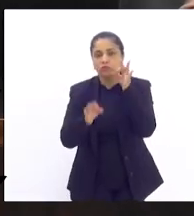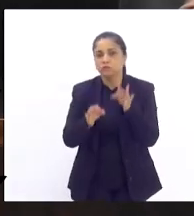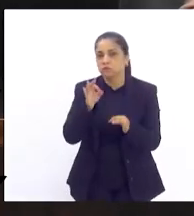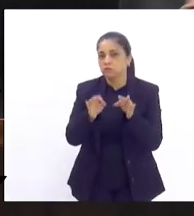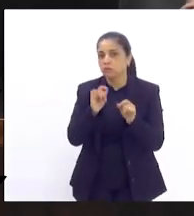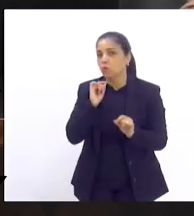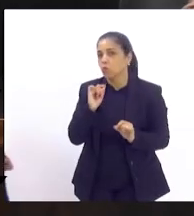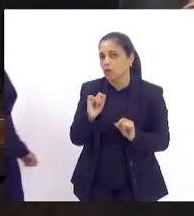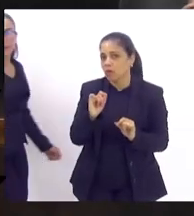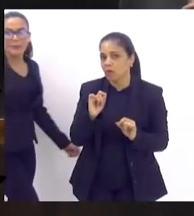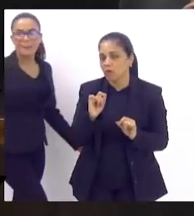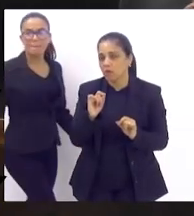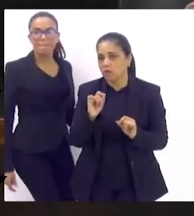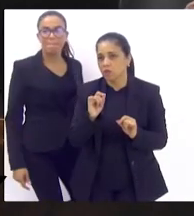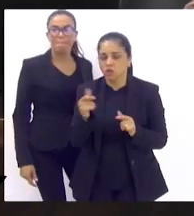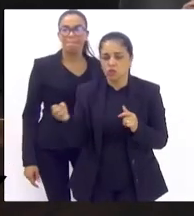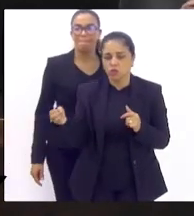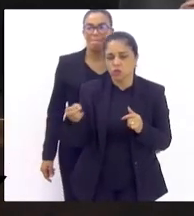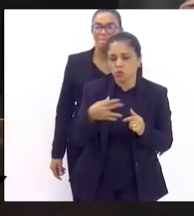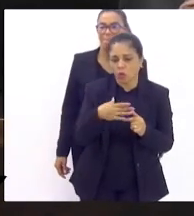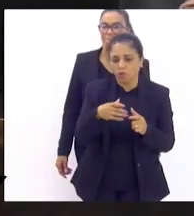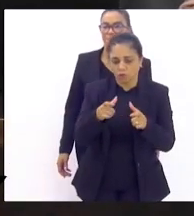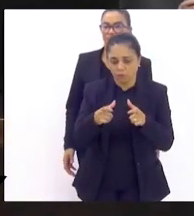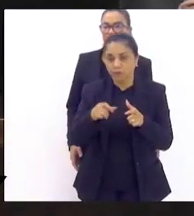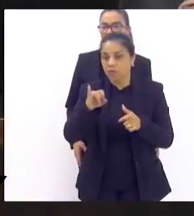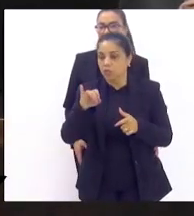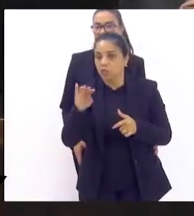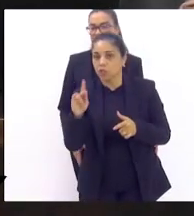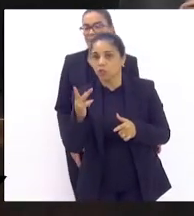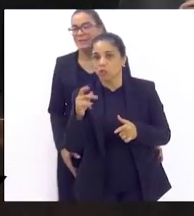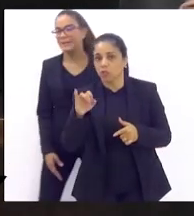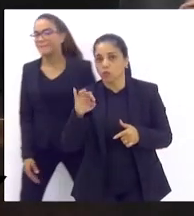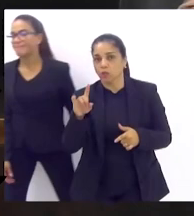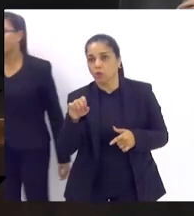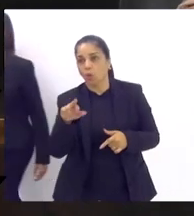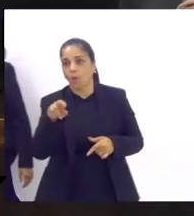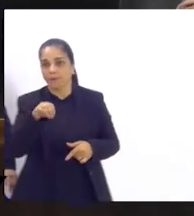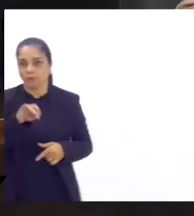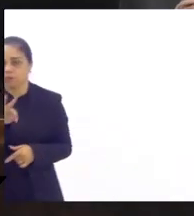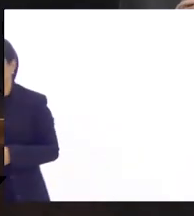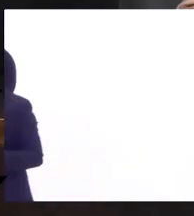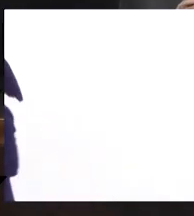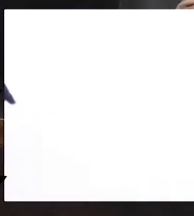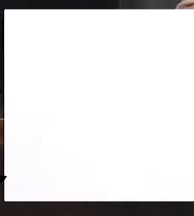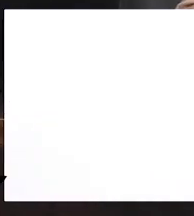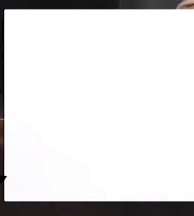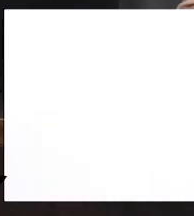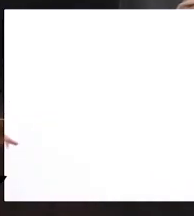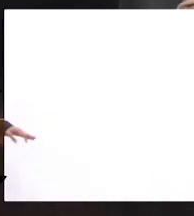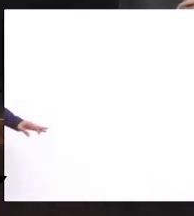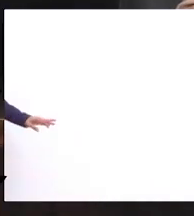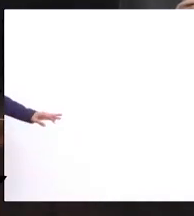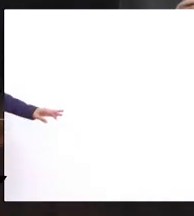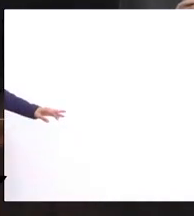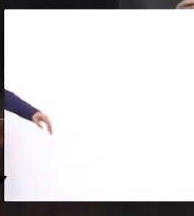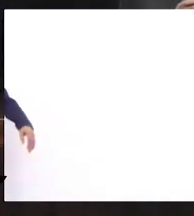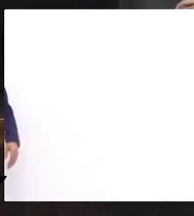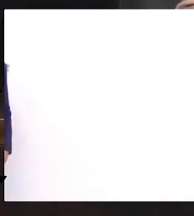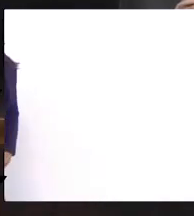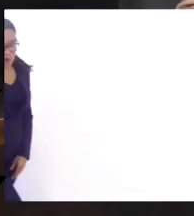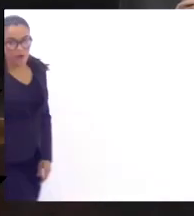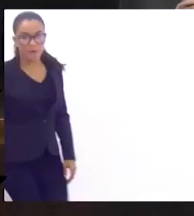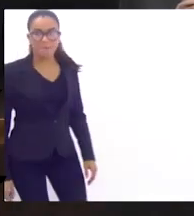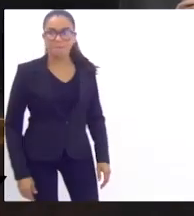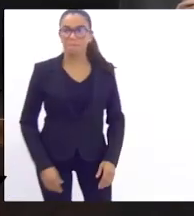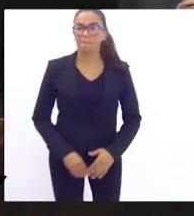pela instalação de novos hidrômetros e troca daqueles que estão obsoletos. Mas eu pergunto